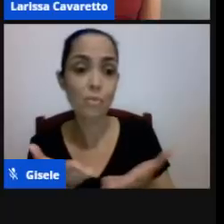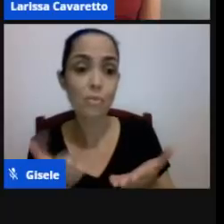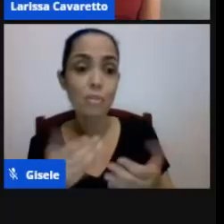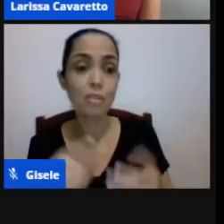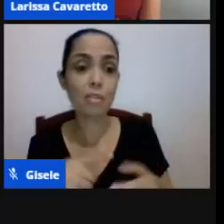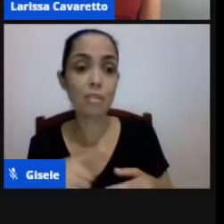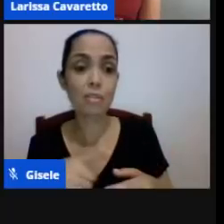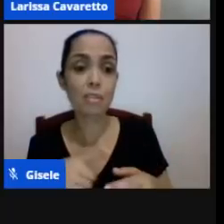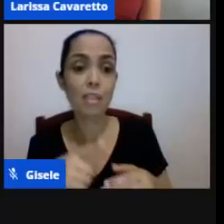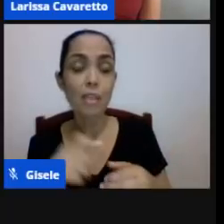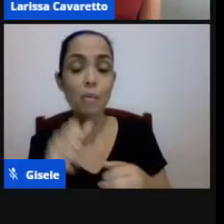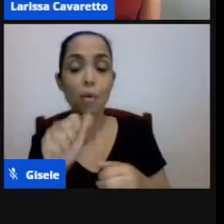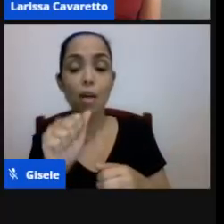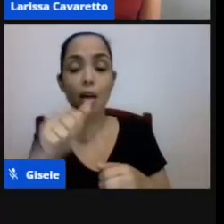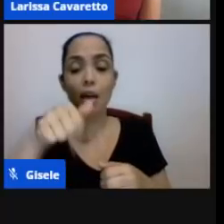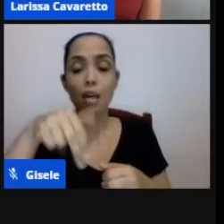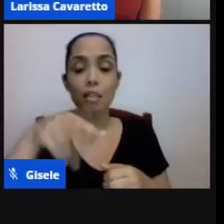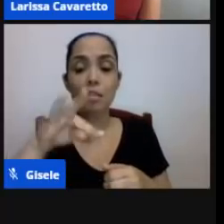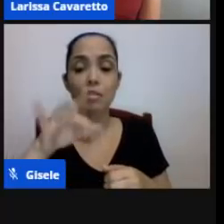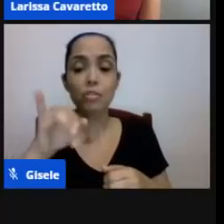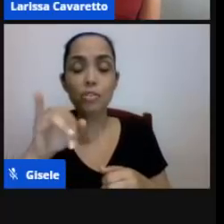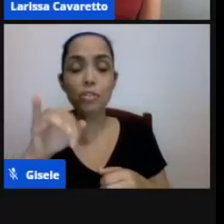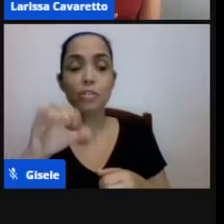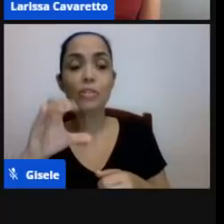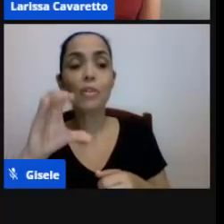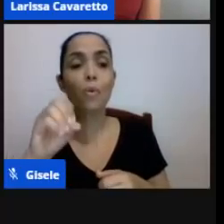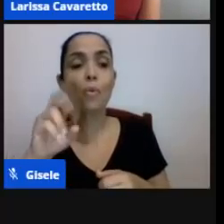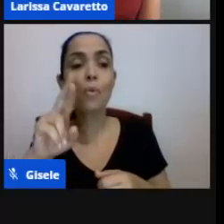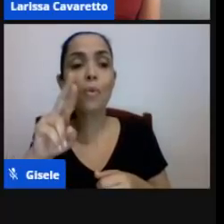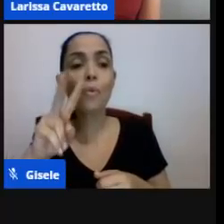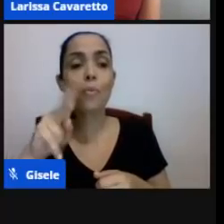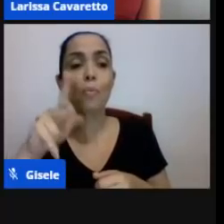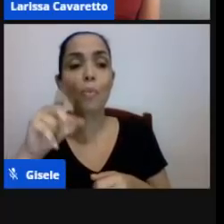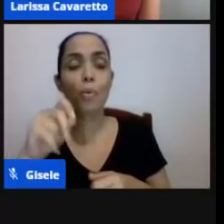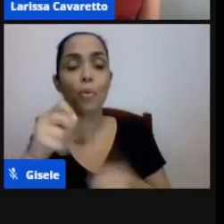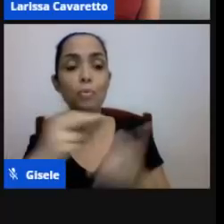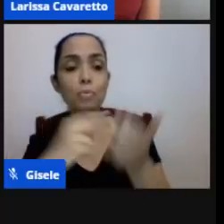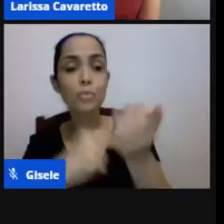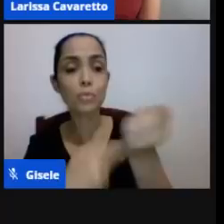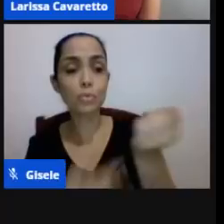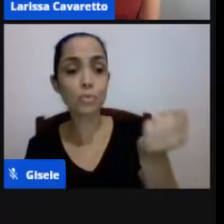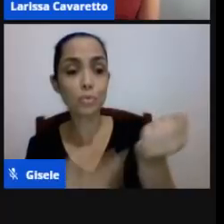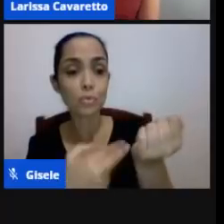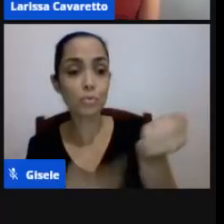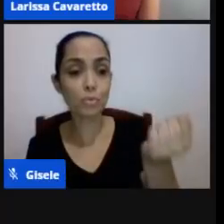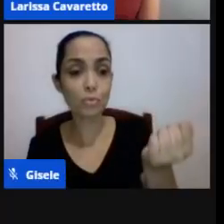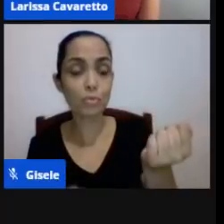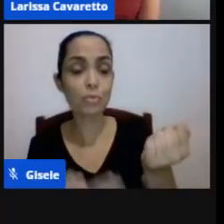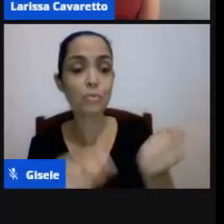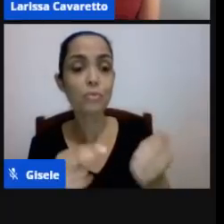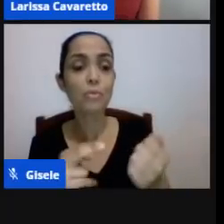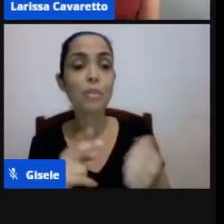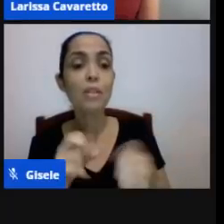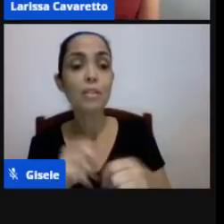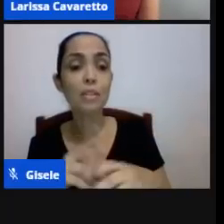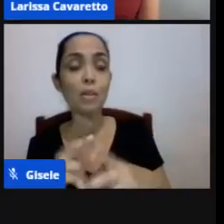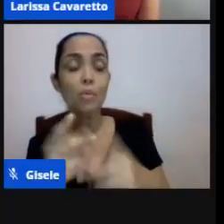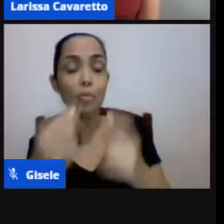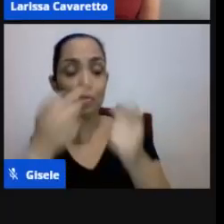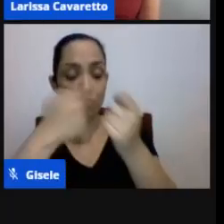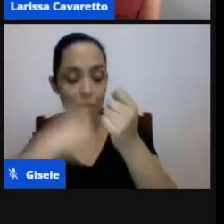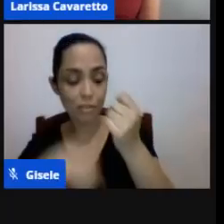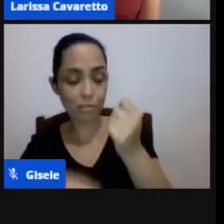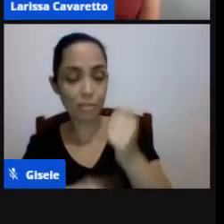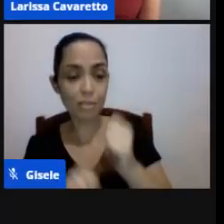de anticorpo que é no sangue. Ele vai agir no sangue. Então, o vírus ele tem que estar mais internalizado no